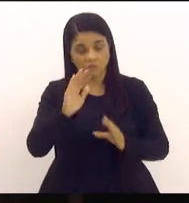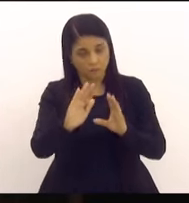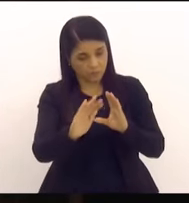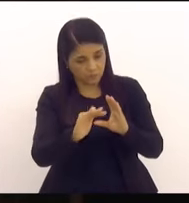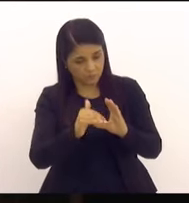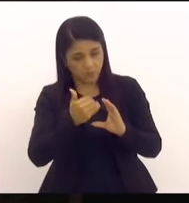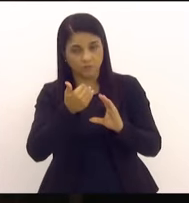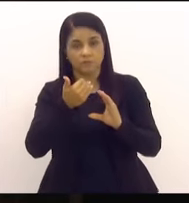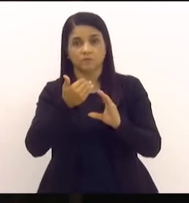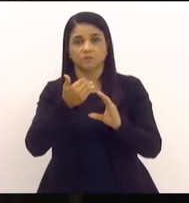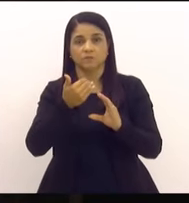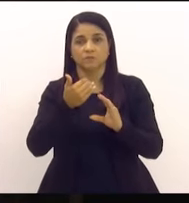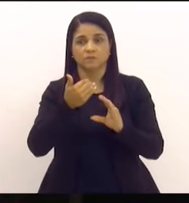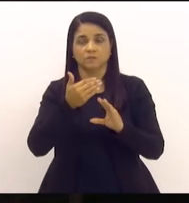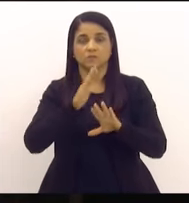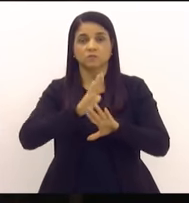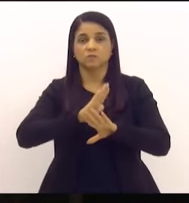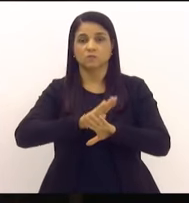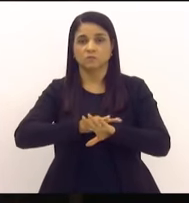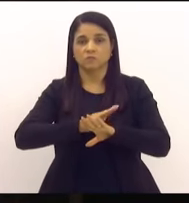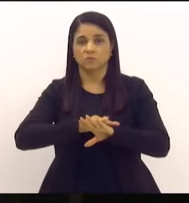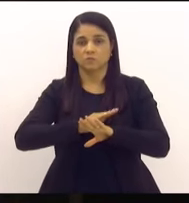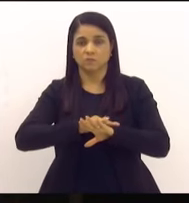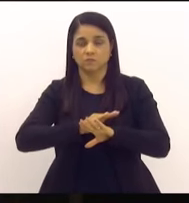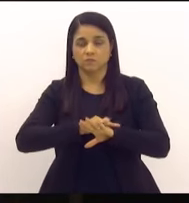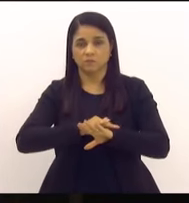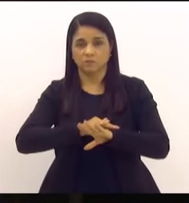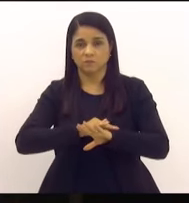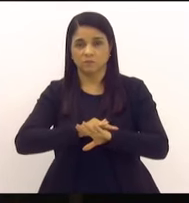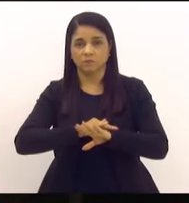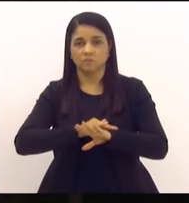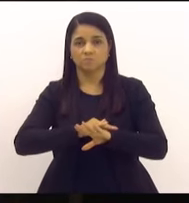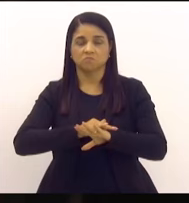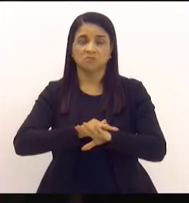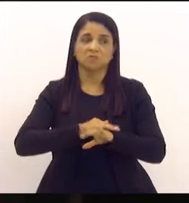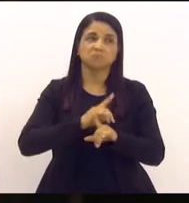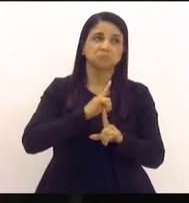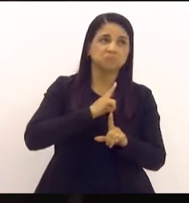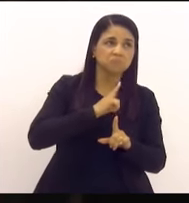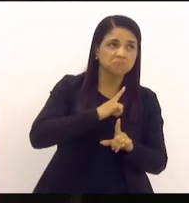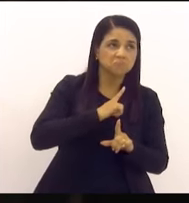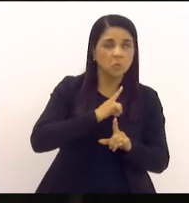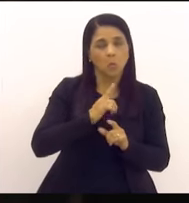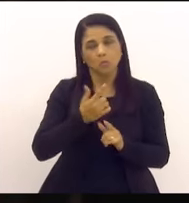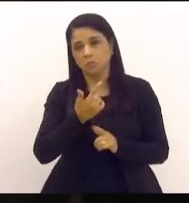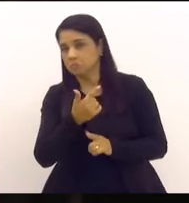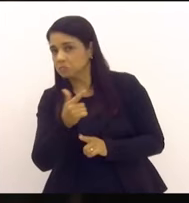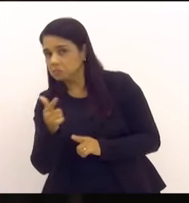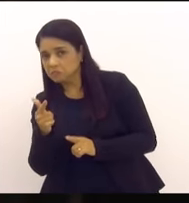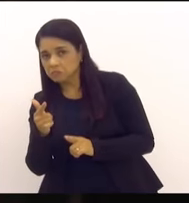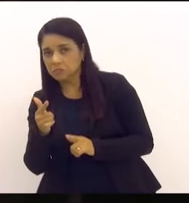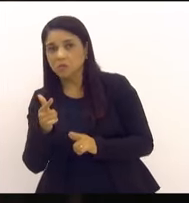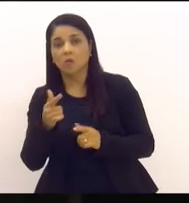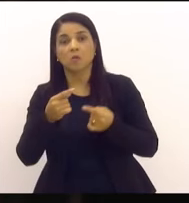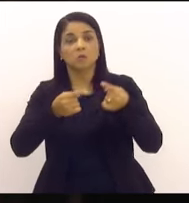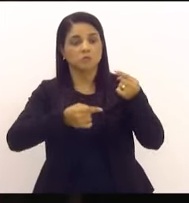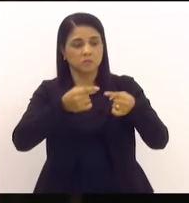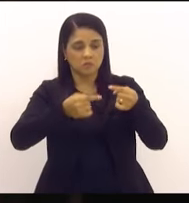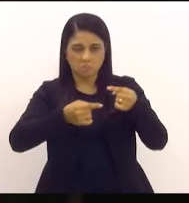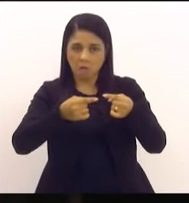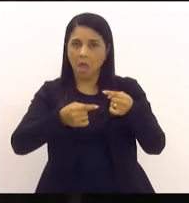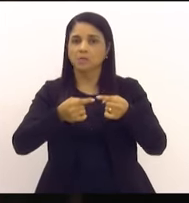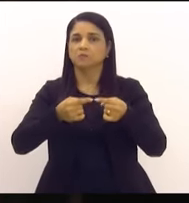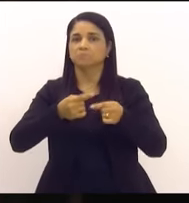mensagem no momento que deveria ou que não deveria, o debate é válido, mas não é